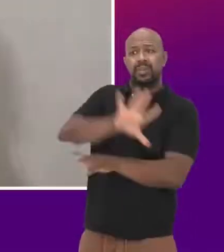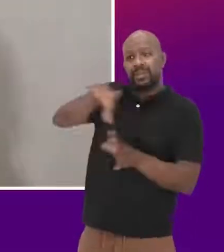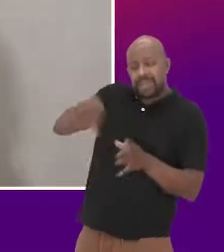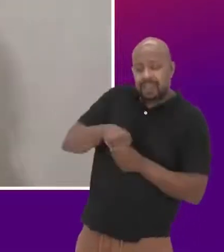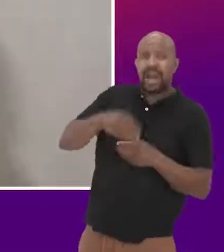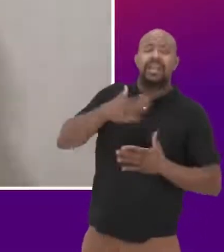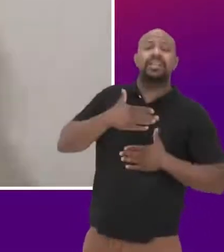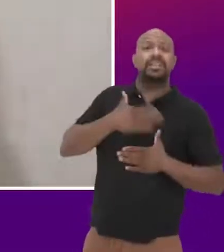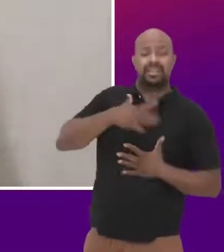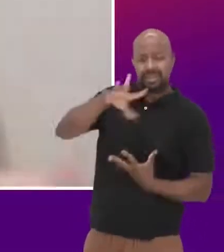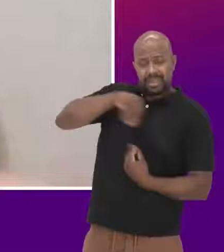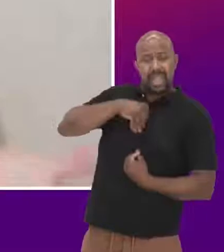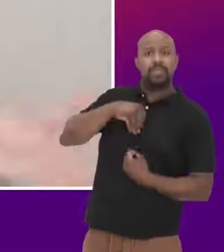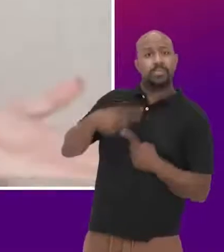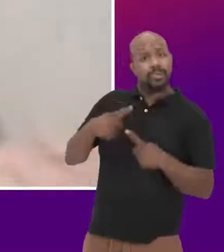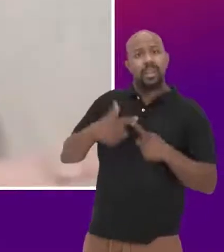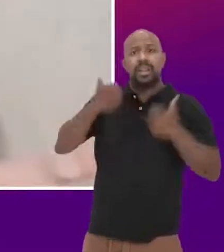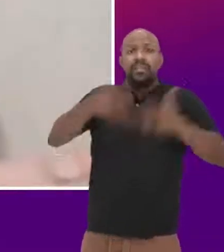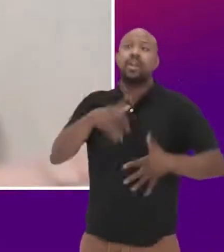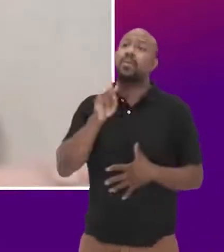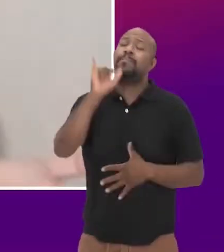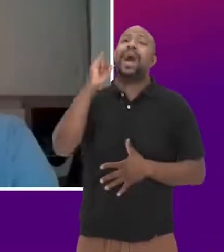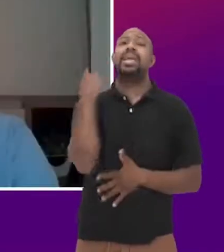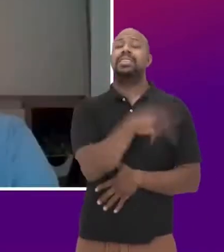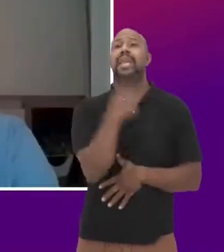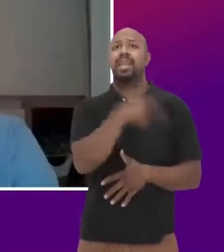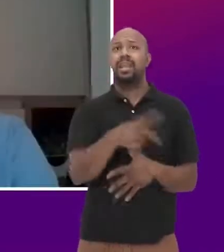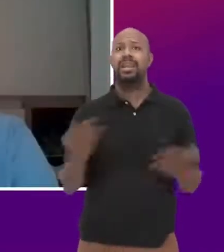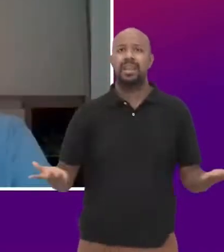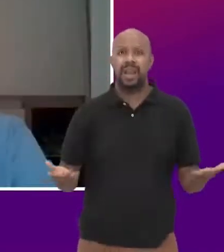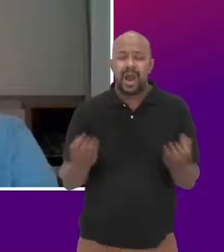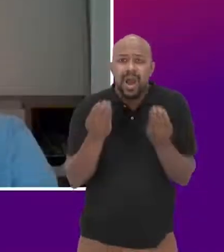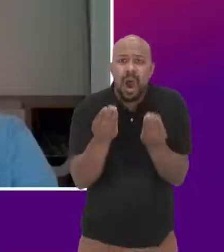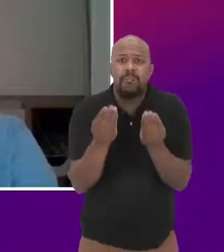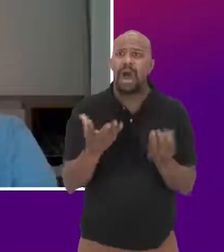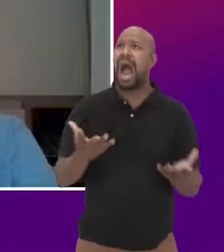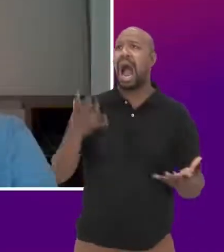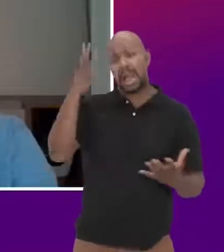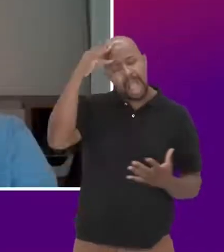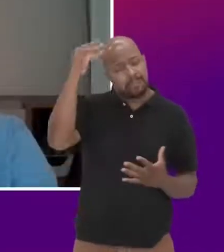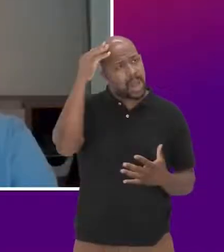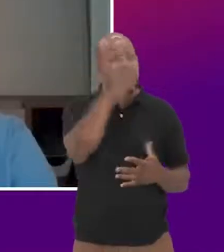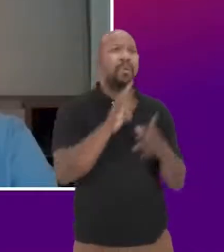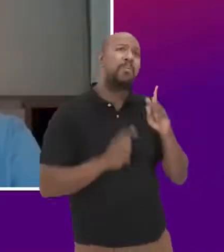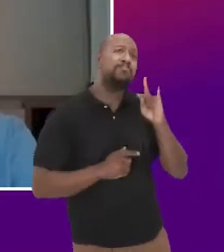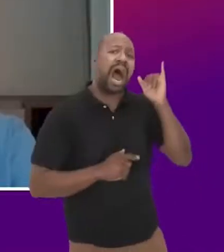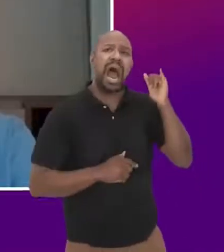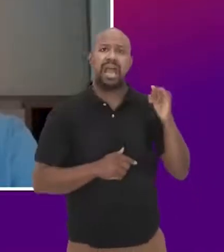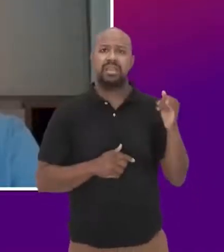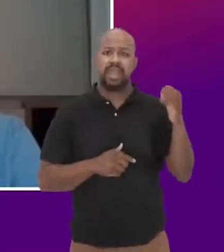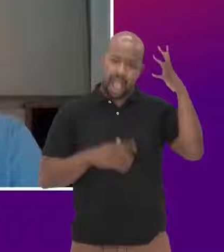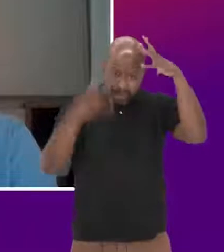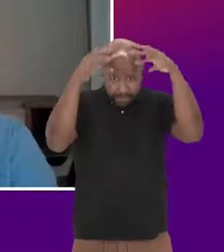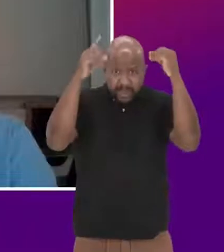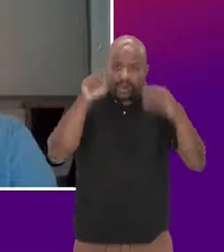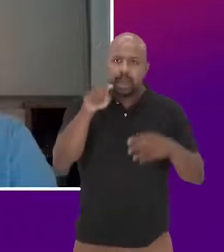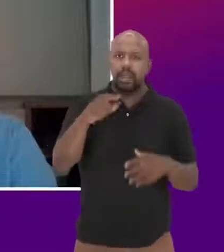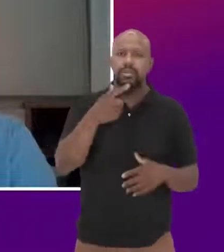dentro dele, porque ele está falando do pai dele. Olha, o cabelo do meu pai, e a peruca era